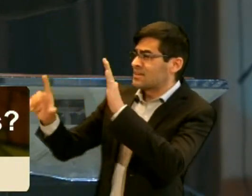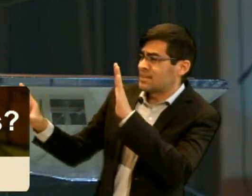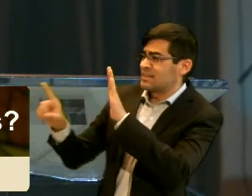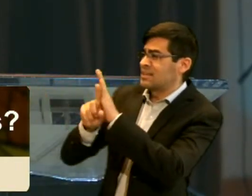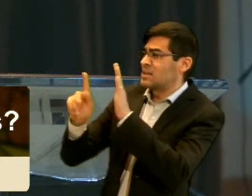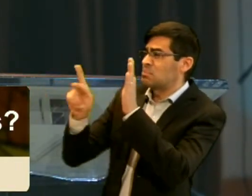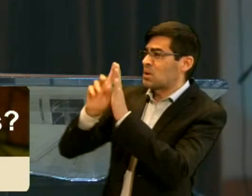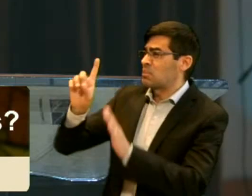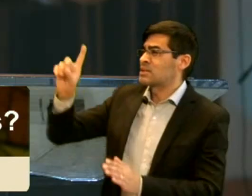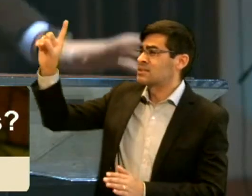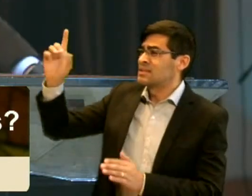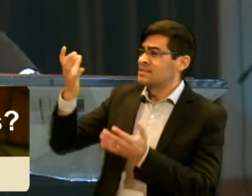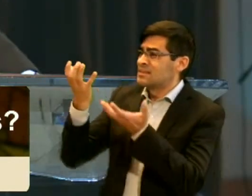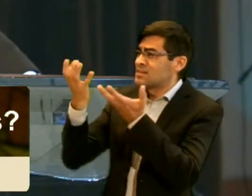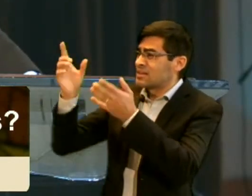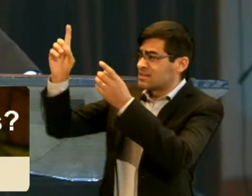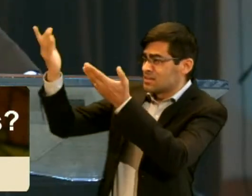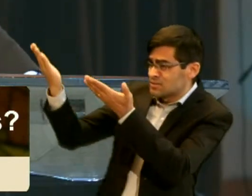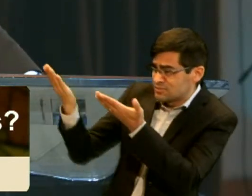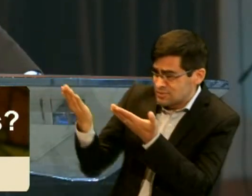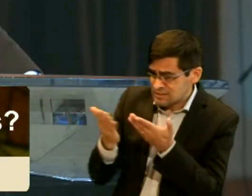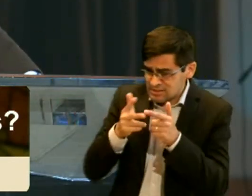consertar, eu quero ajustar,